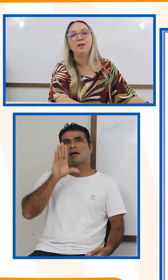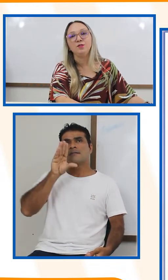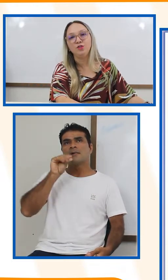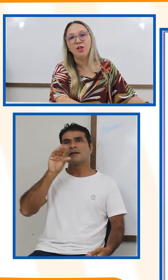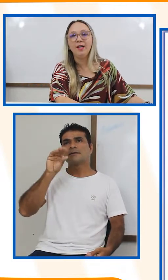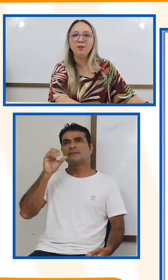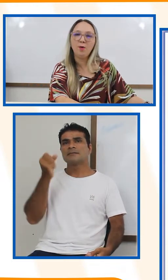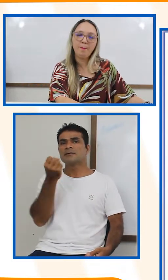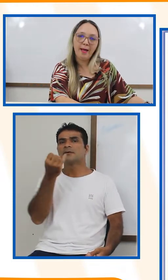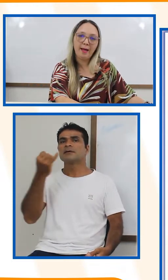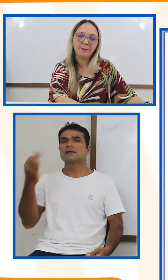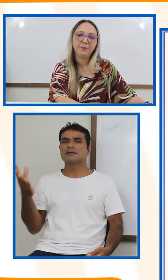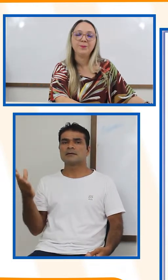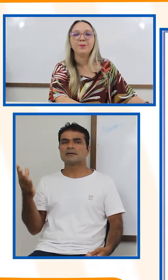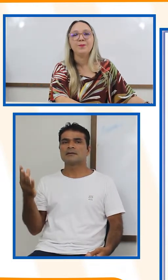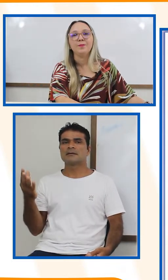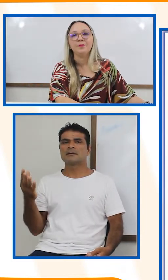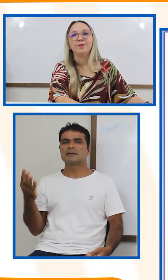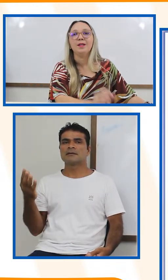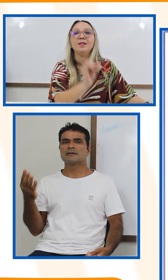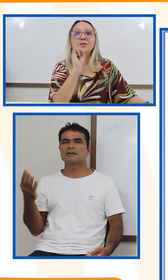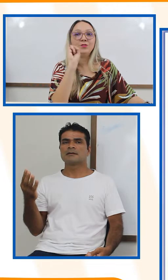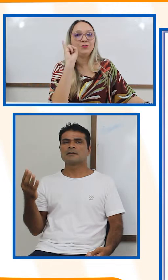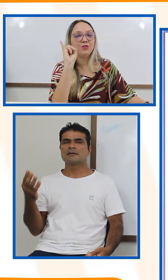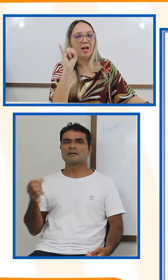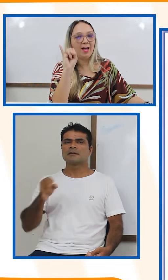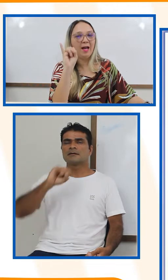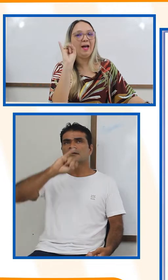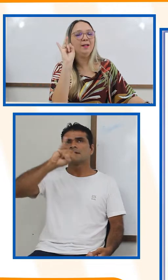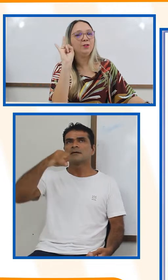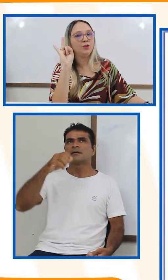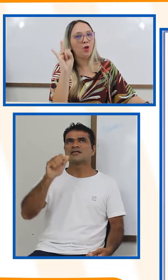falar jatobá?